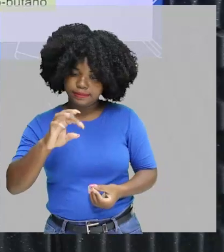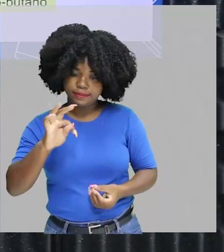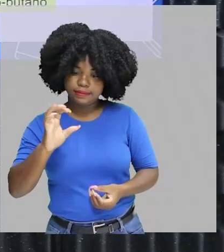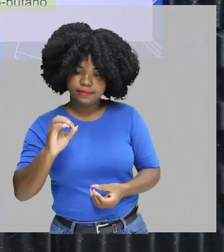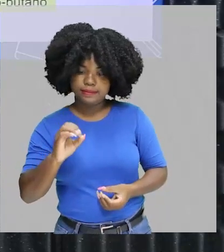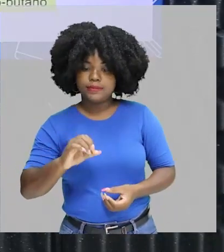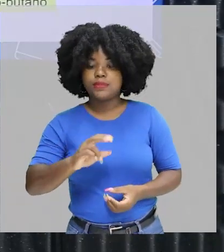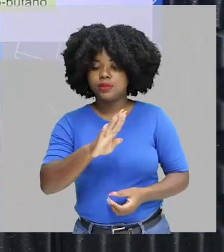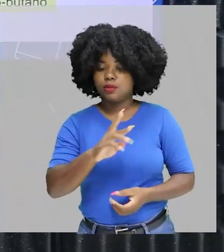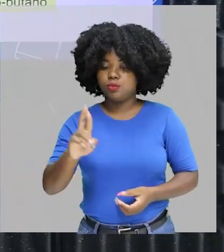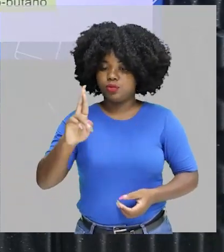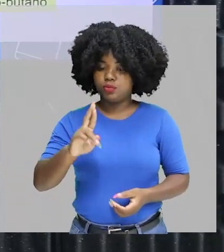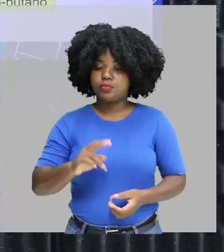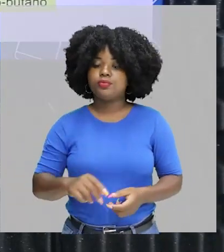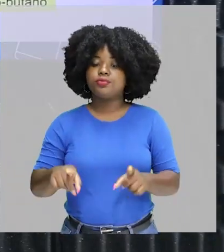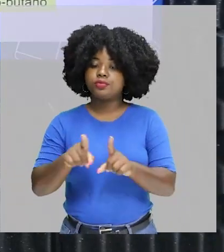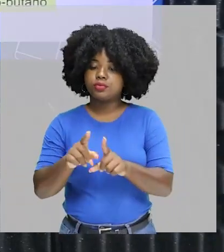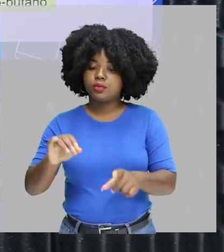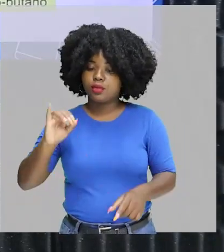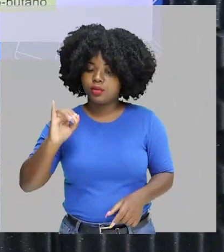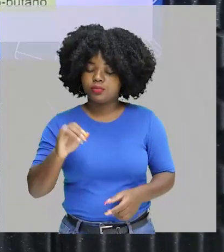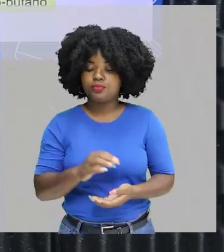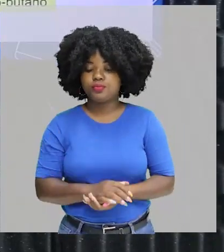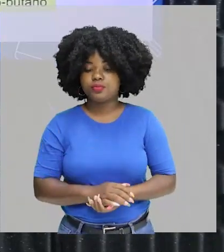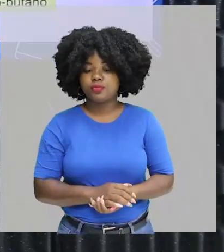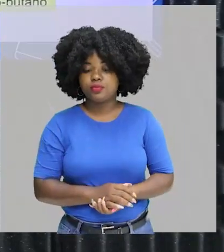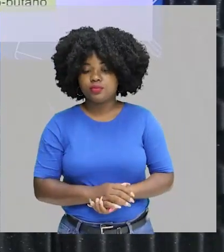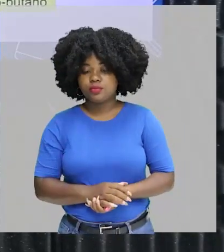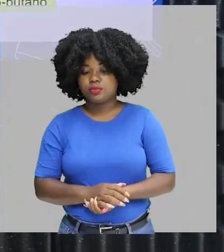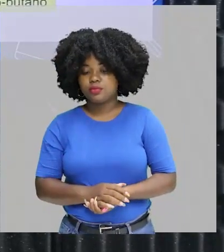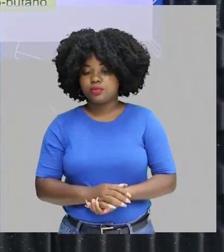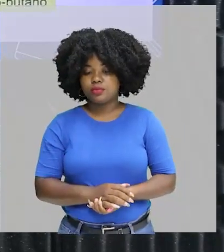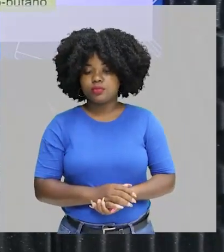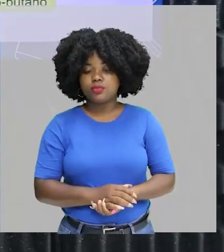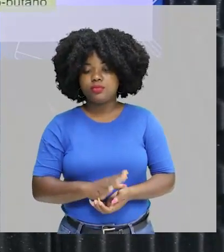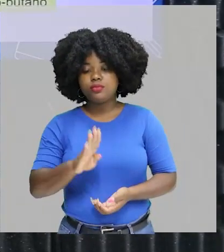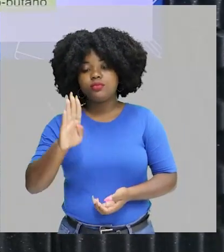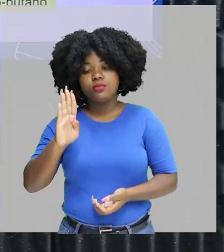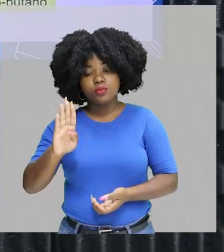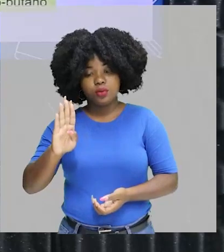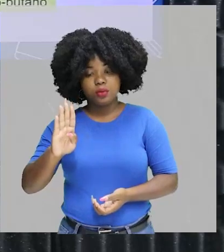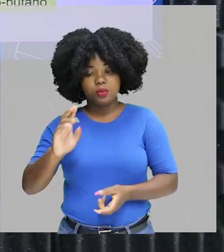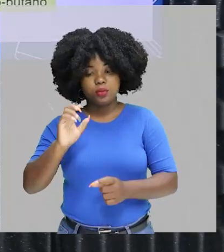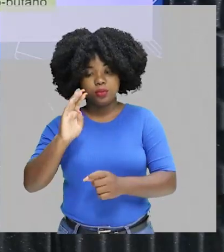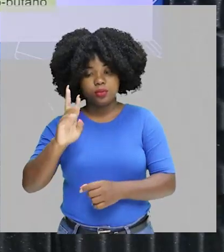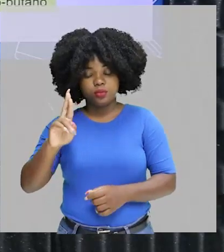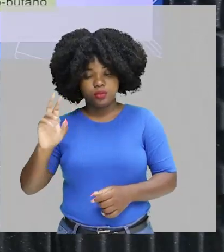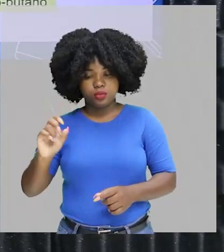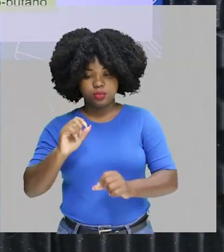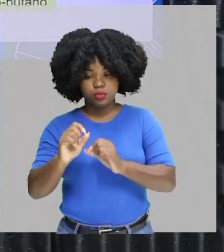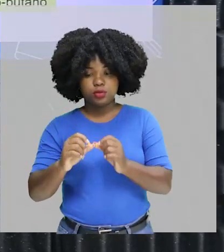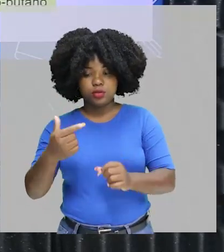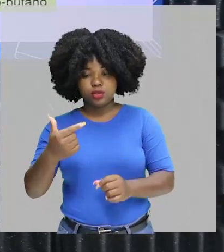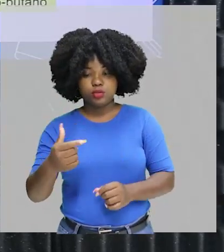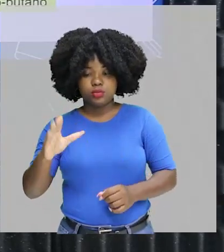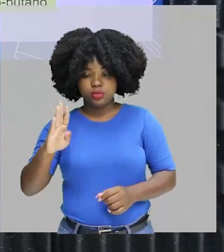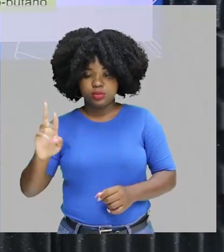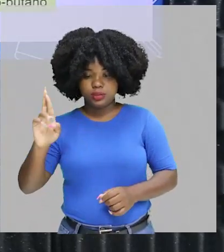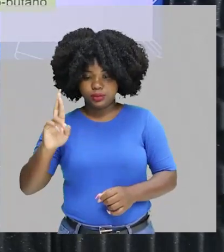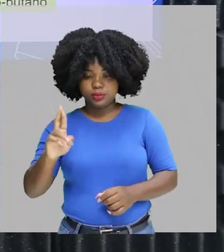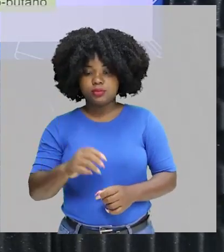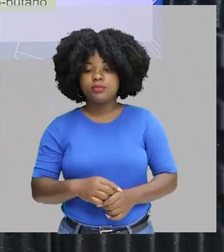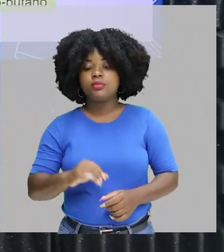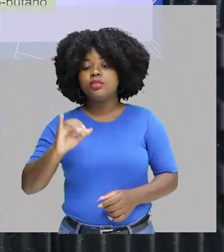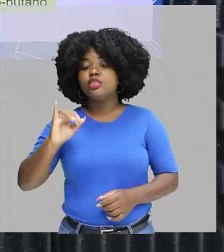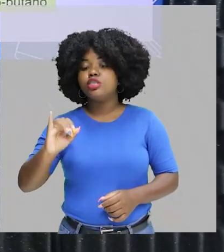iodo, certo? Vou citar na ordem alfabética. O bromo está localizado no carbono 2, 2 bromo, e o iodo